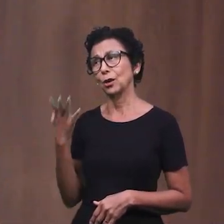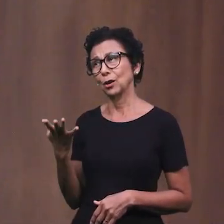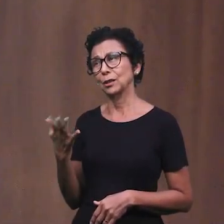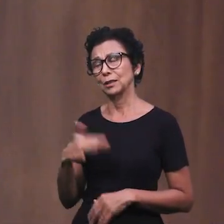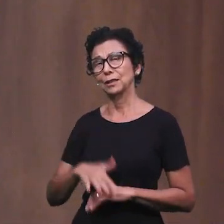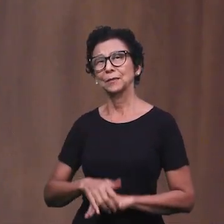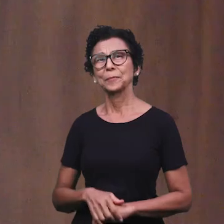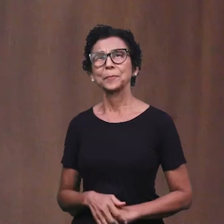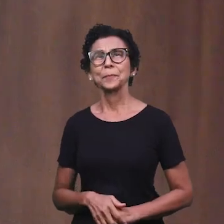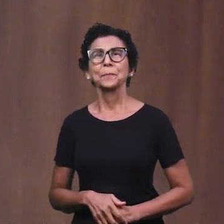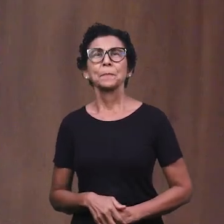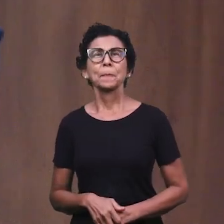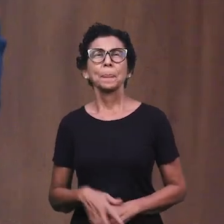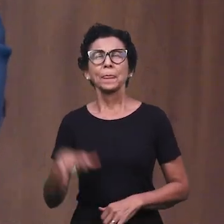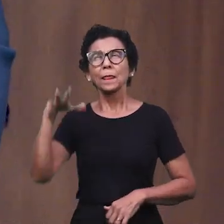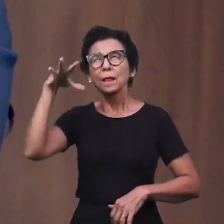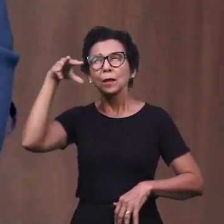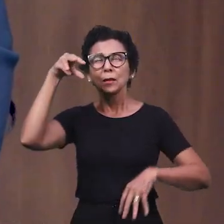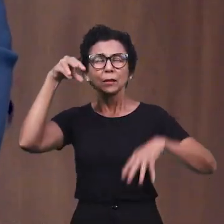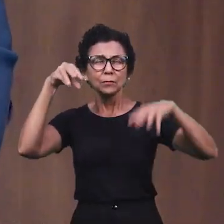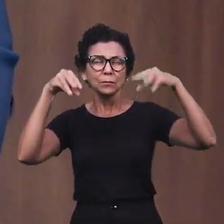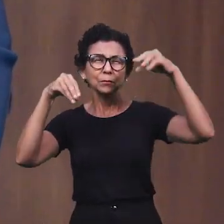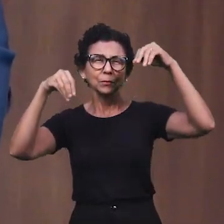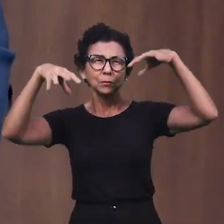acalmou um pouco a casa, Sim, escureceu um pouquinho,